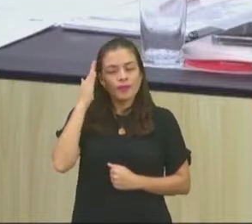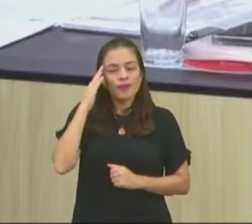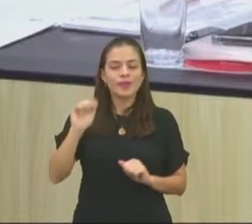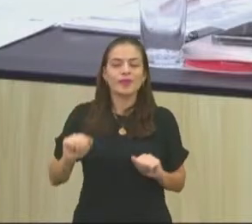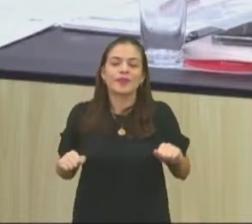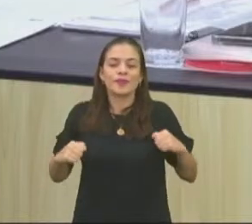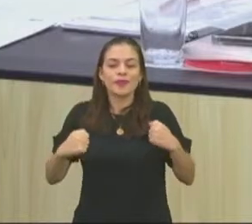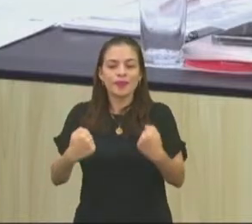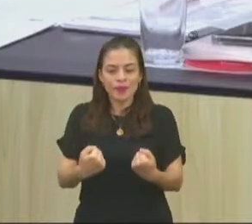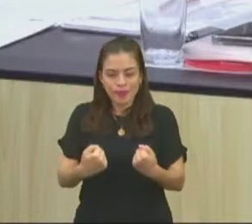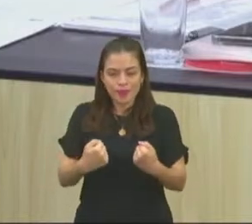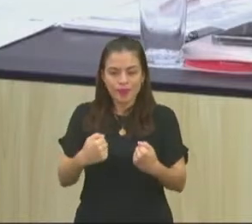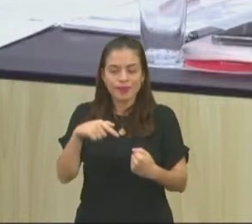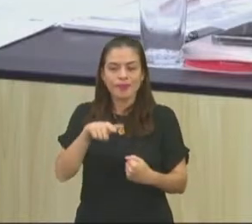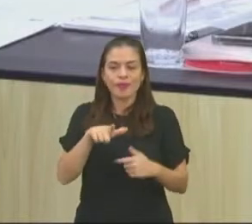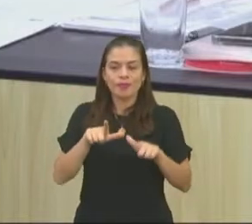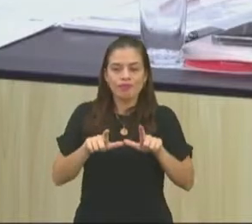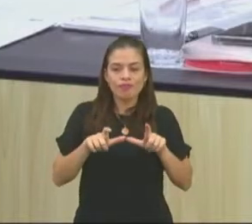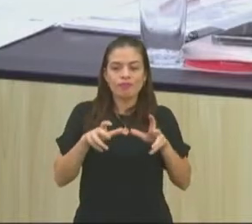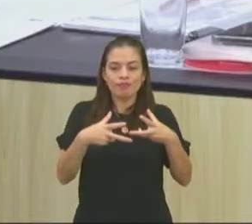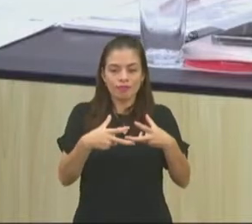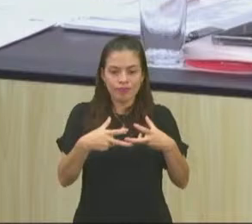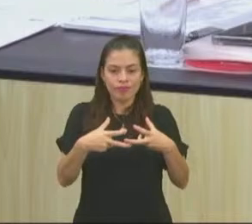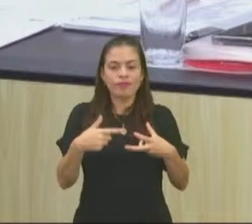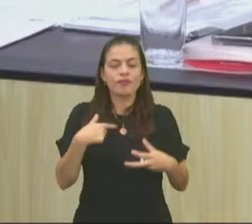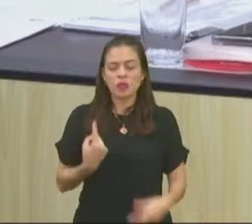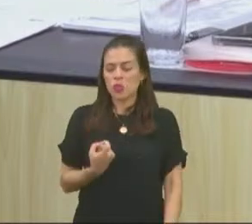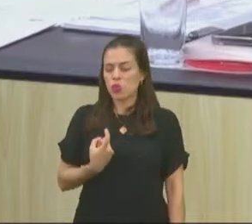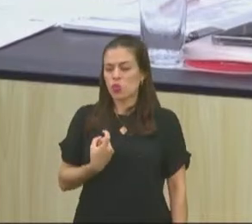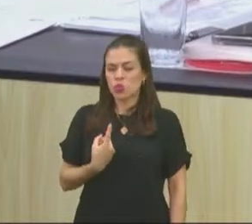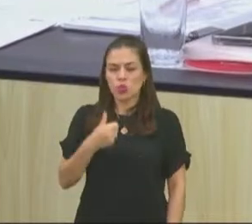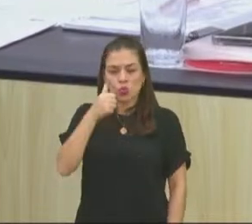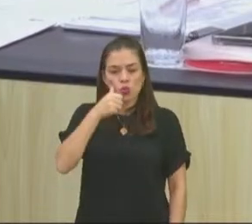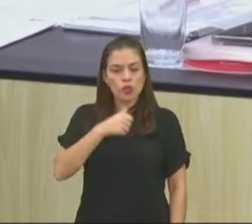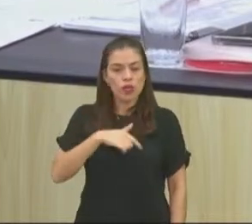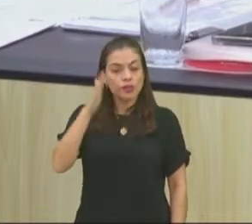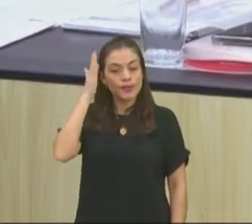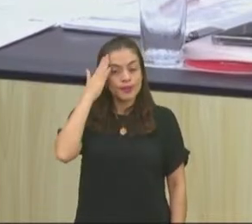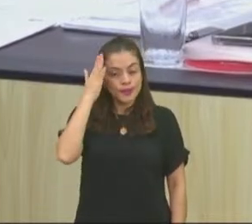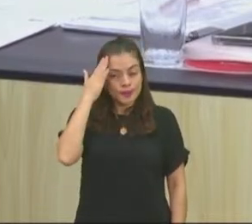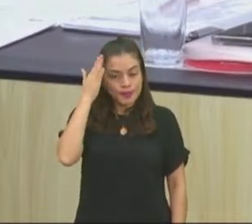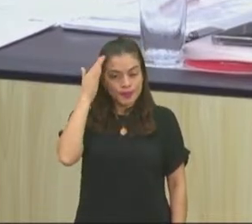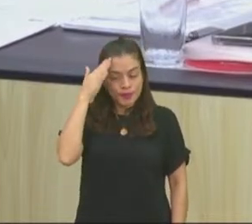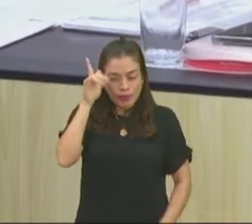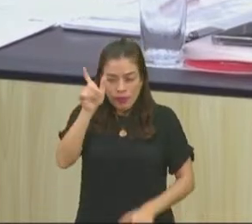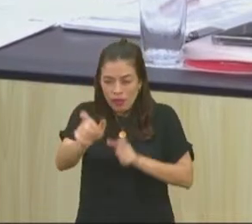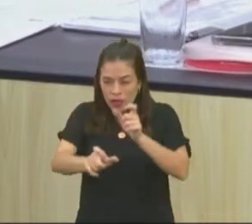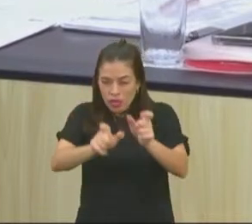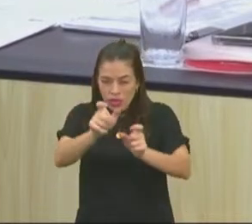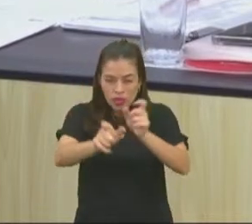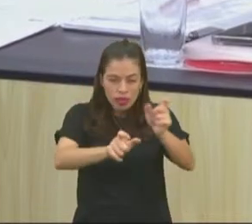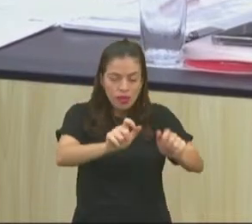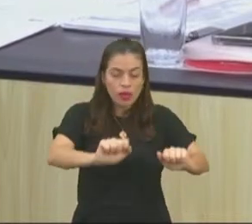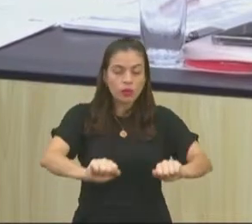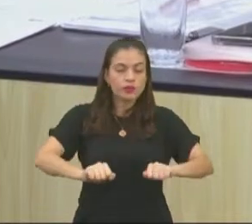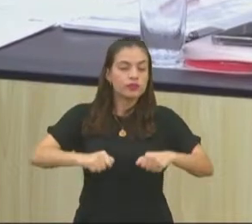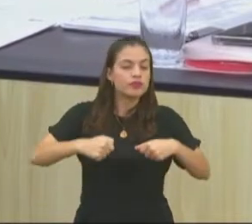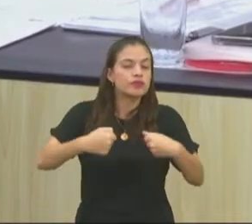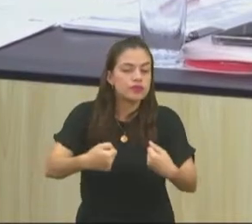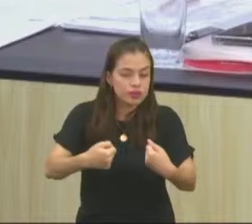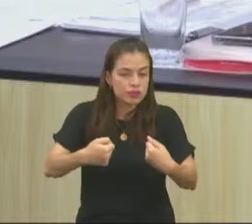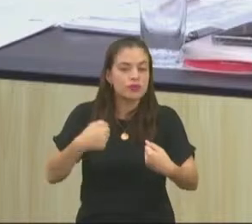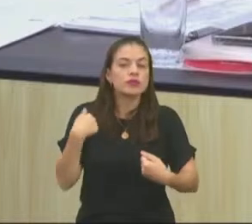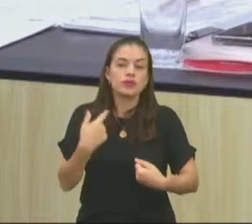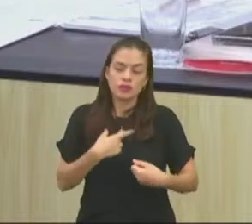que nós travamos dentro desta casa e eu, como única mulher, sei também do esforço de cada um de vocês. A gente sabe que nós